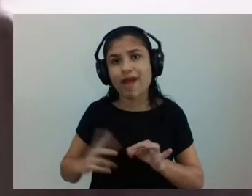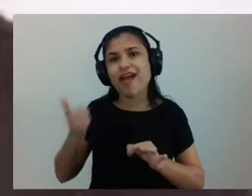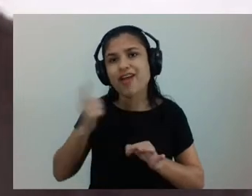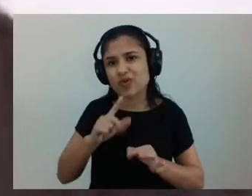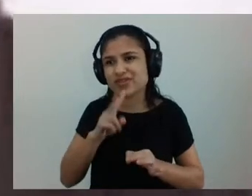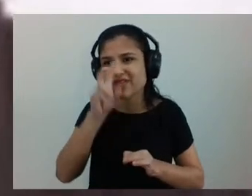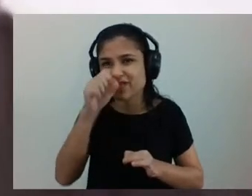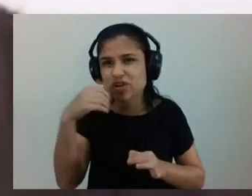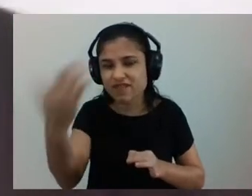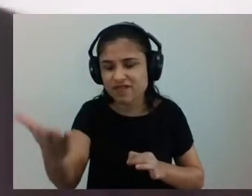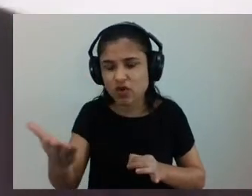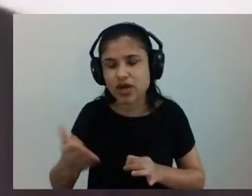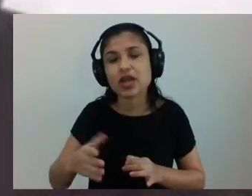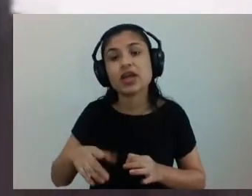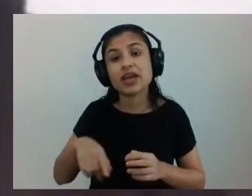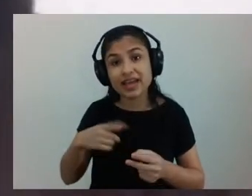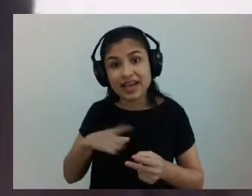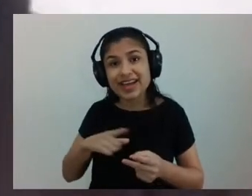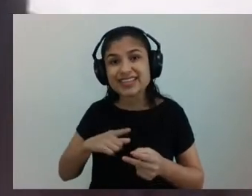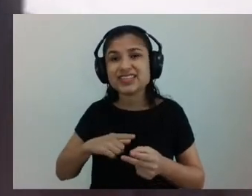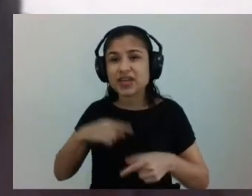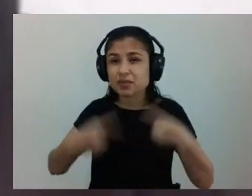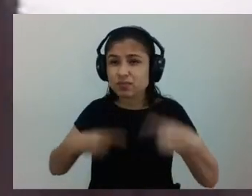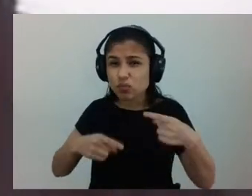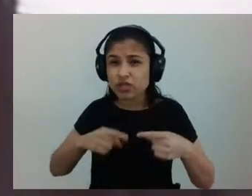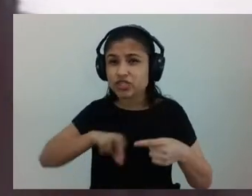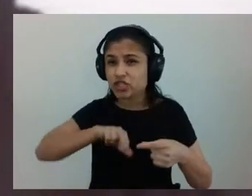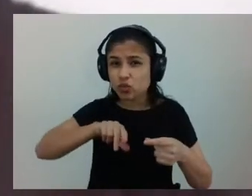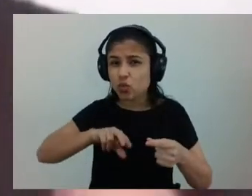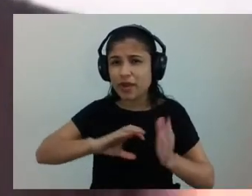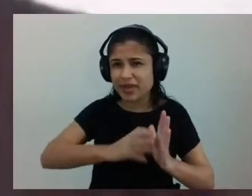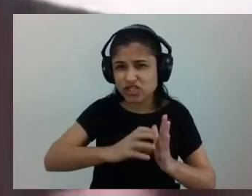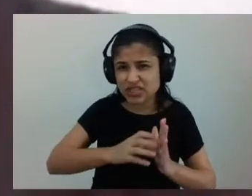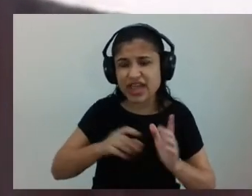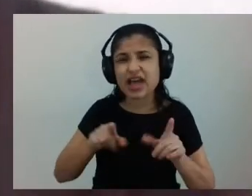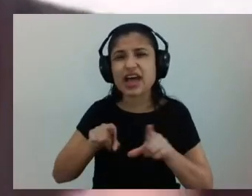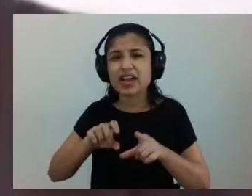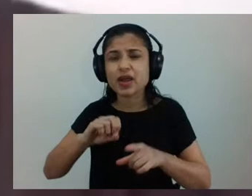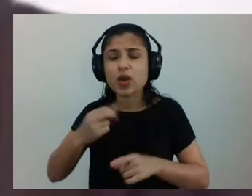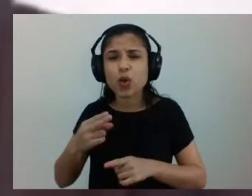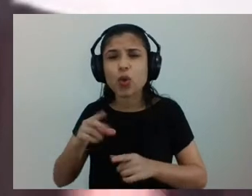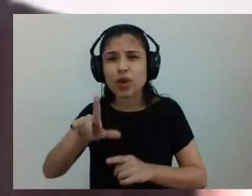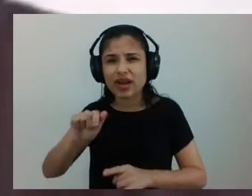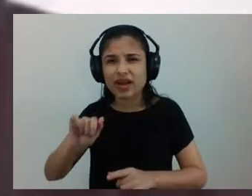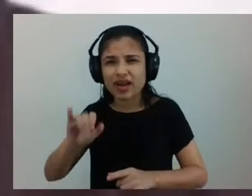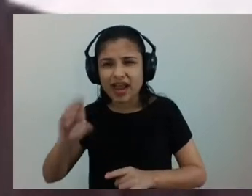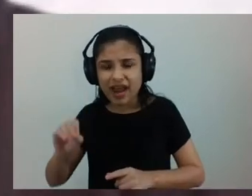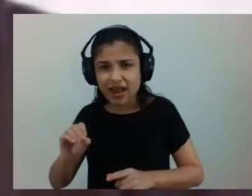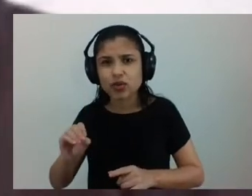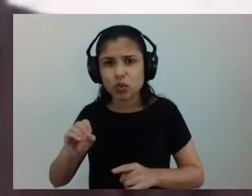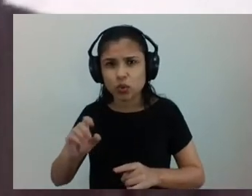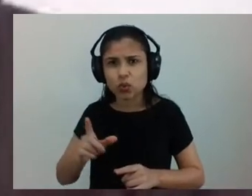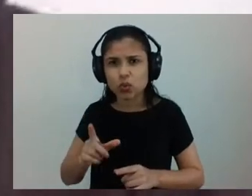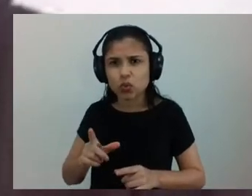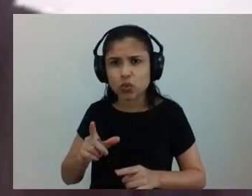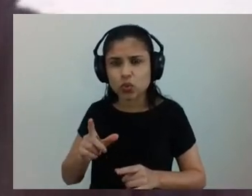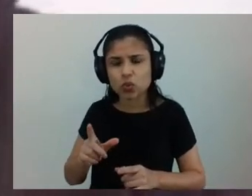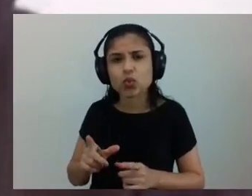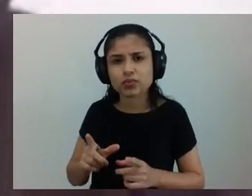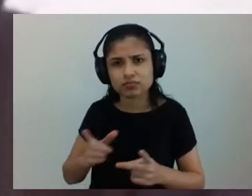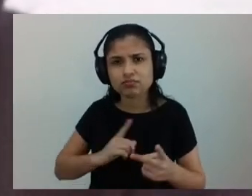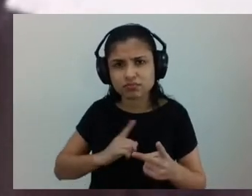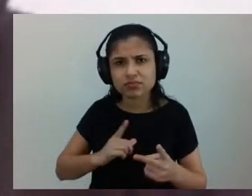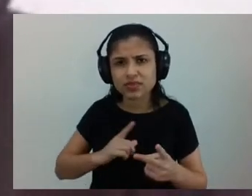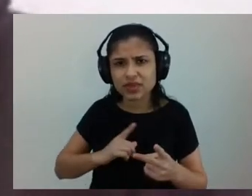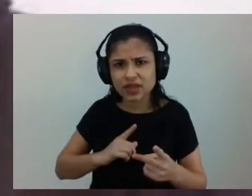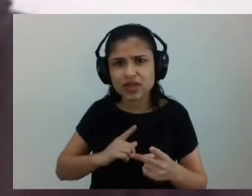não laicidade, a política partidária significa uma divisão interna, porque significa isso, isso lá nossos quatro campos, como estão polarizados e divididos, isso vai ser muito ruim